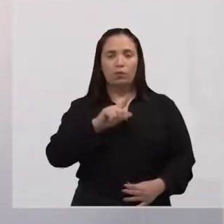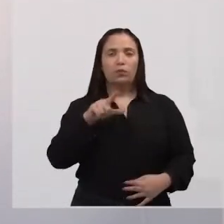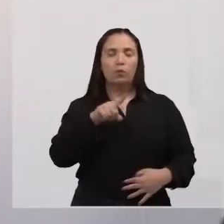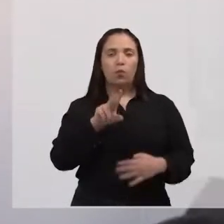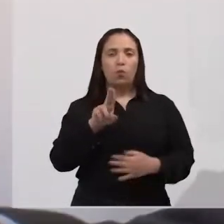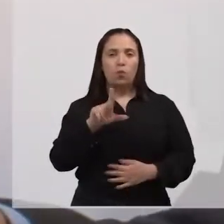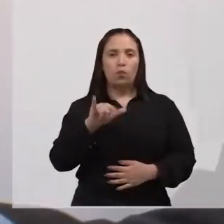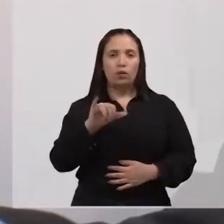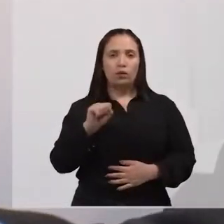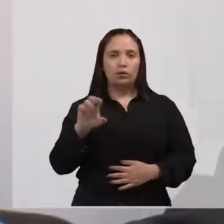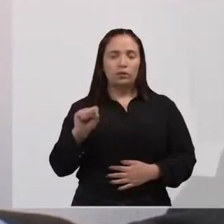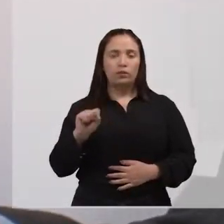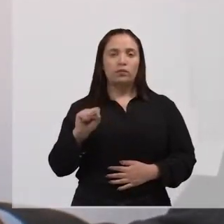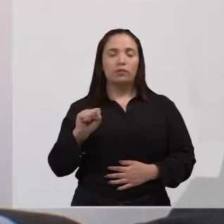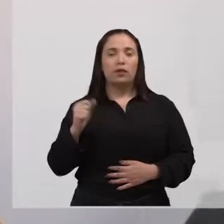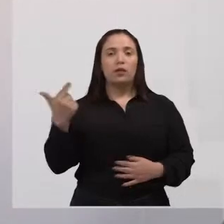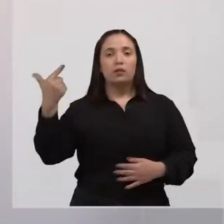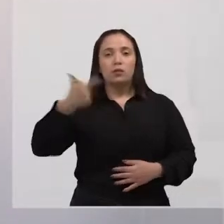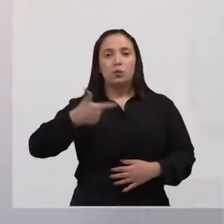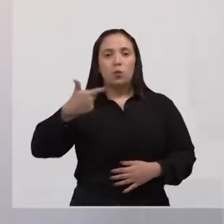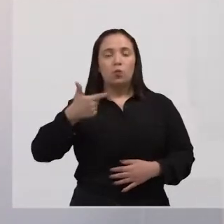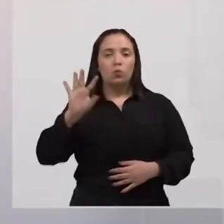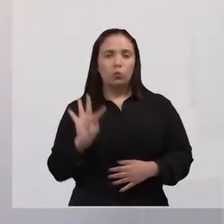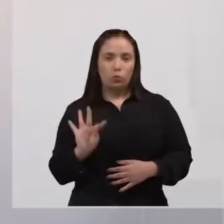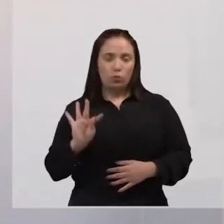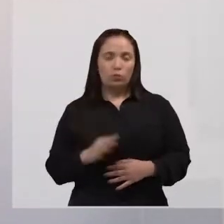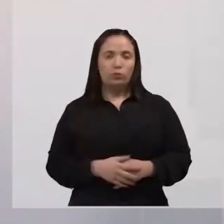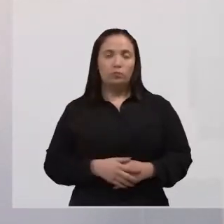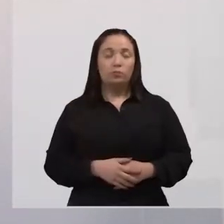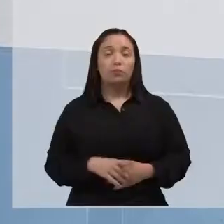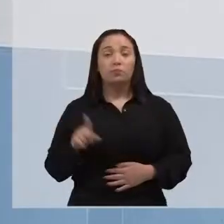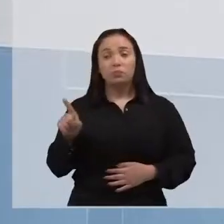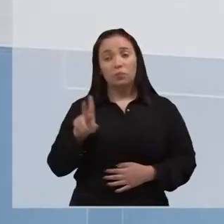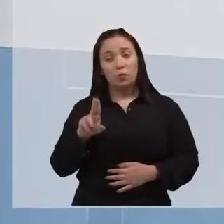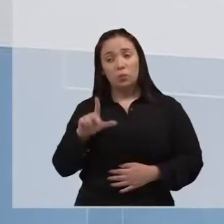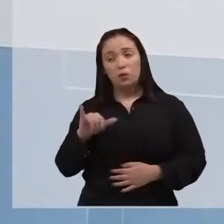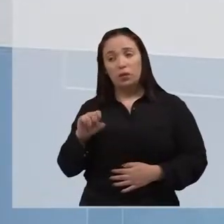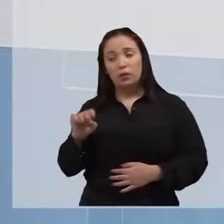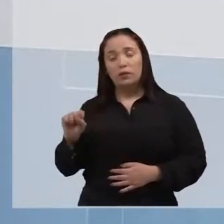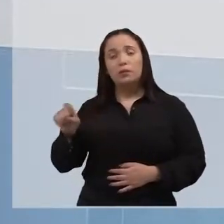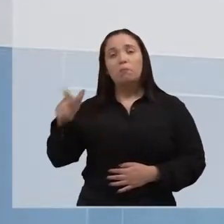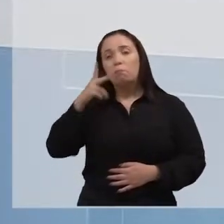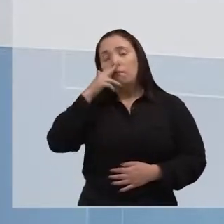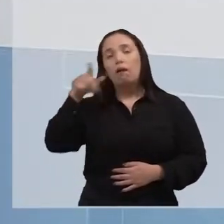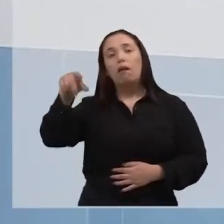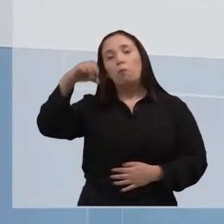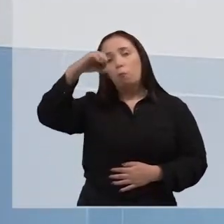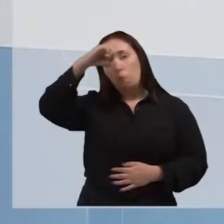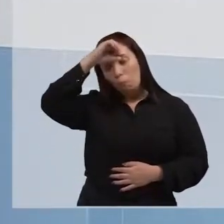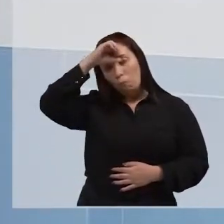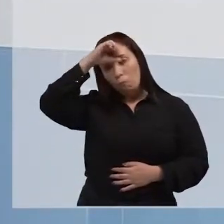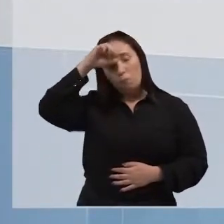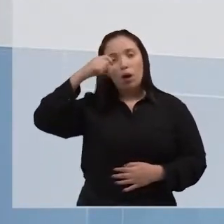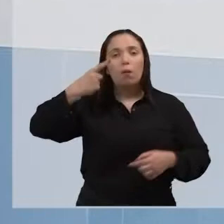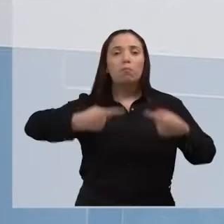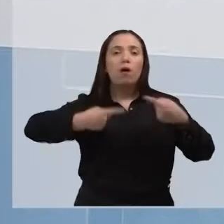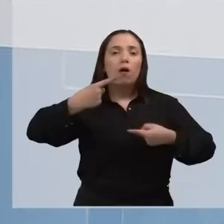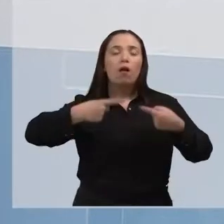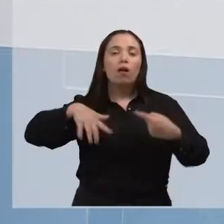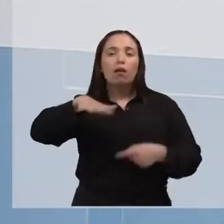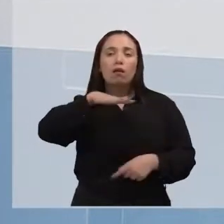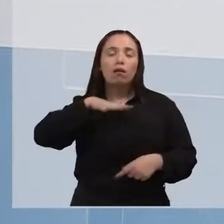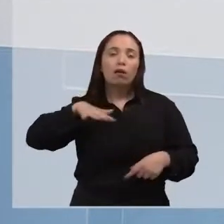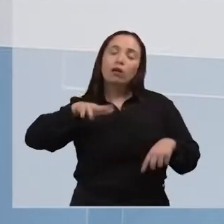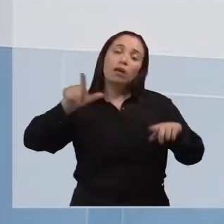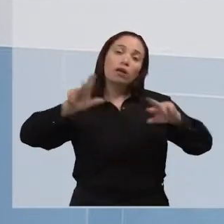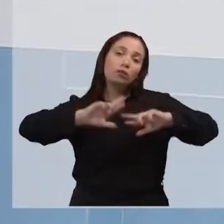no segundo turno. Não tinha ganhado a eleição. O Ulisses Guimarães, ele tinha um pensamento muito puro, né? De fazer política.